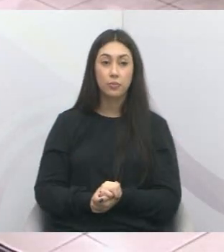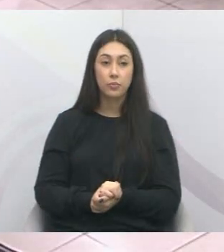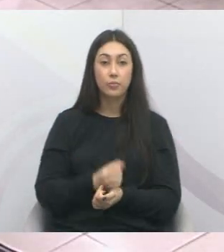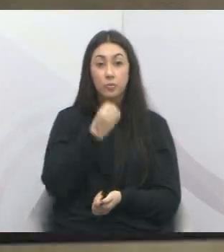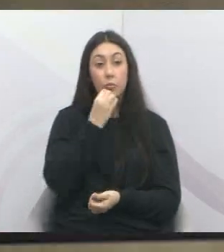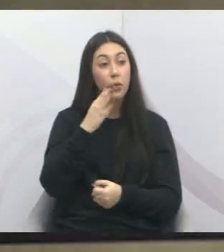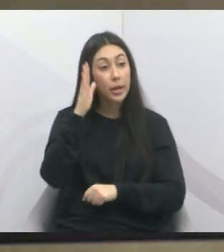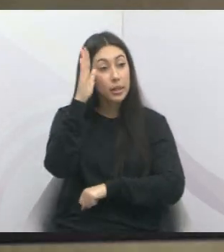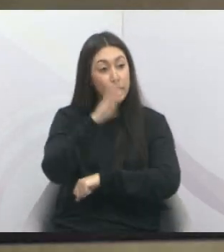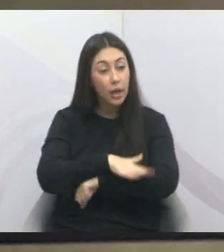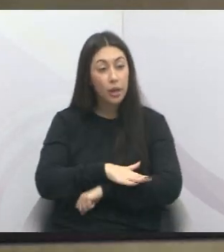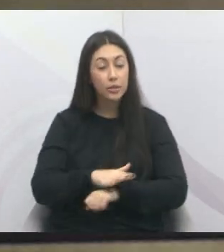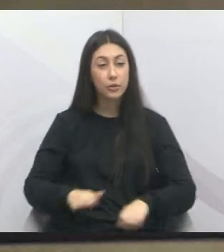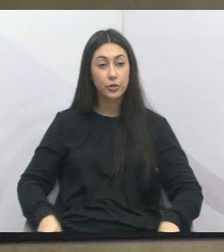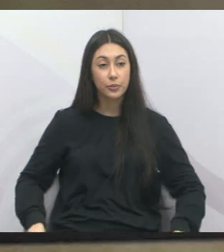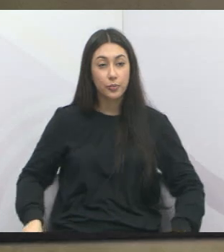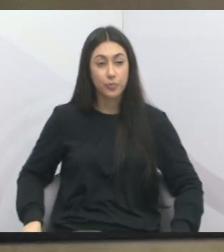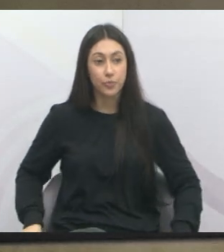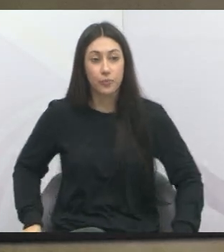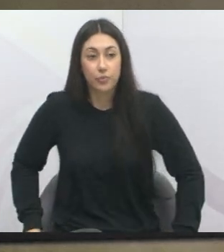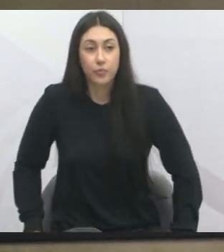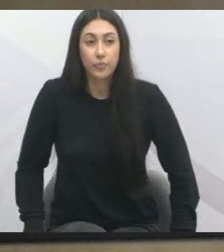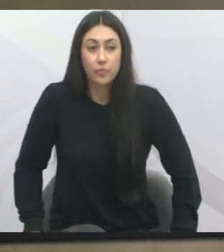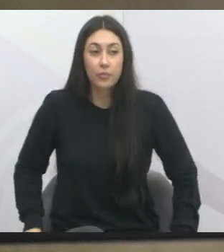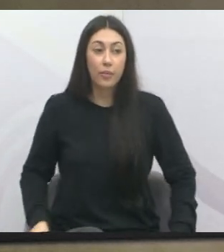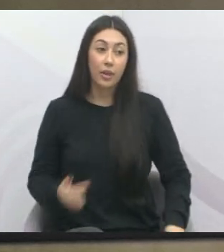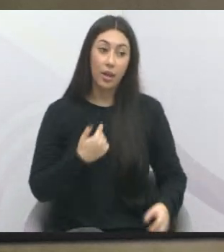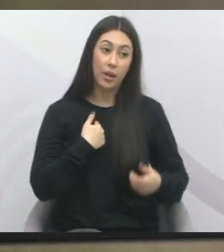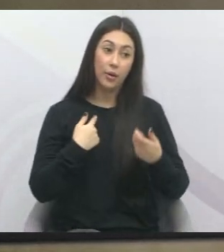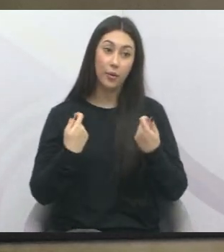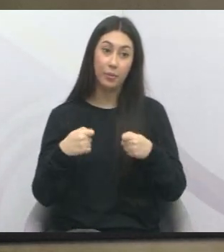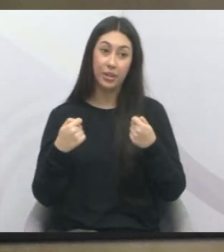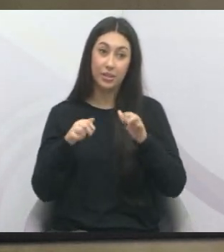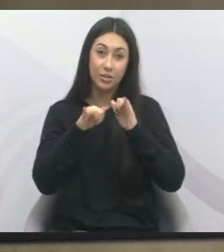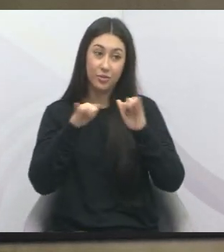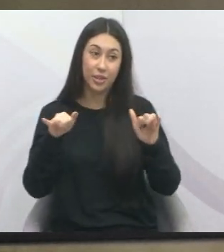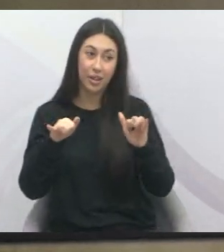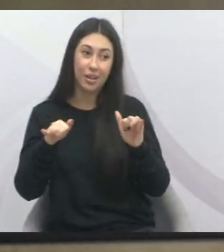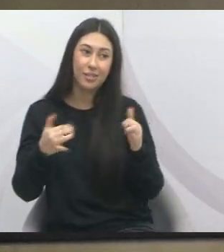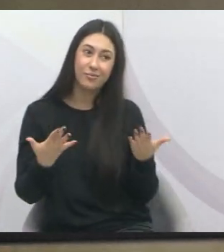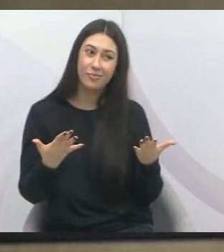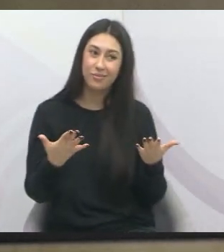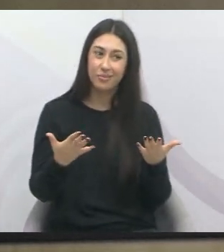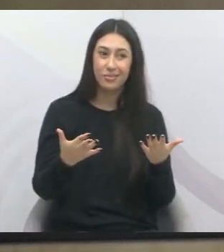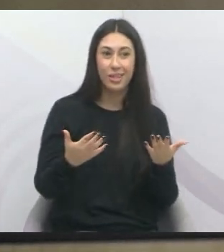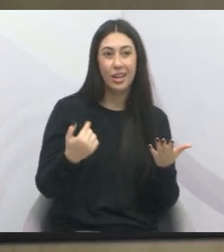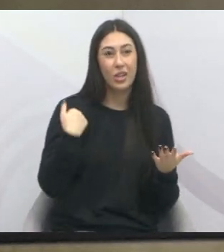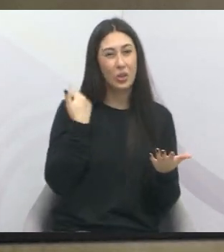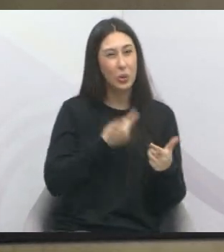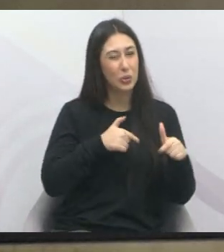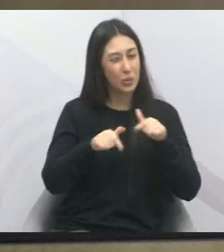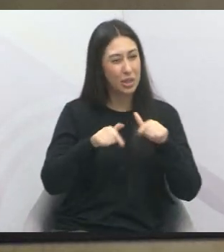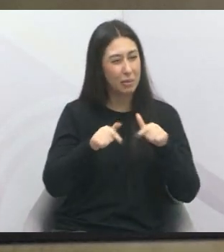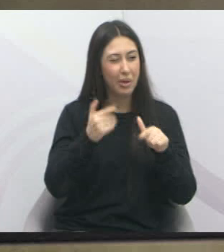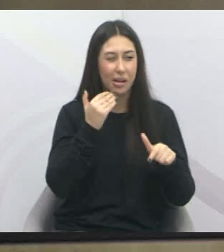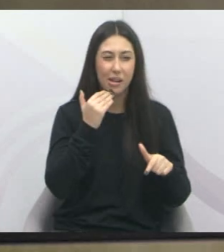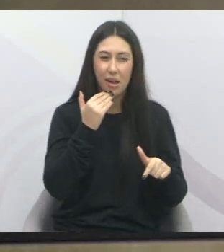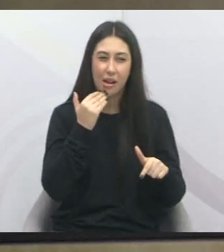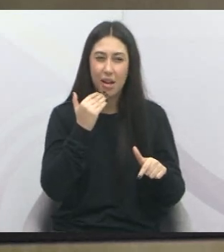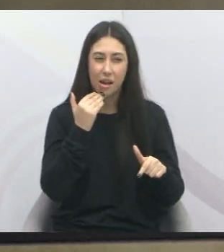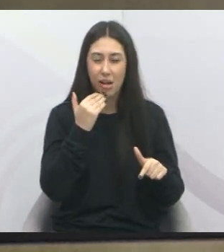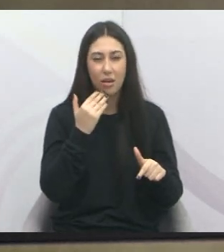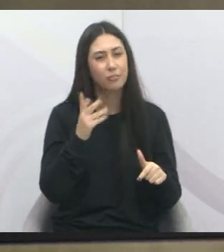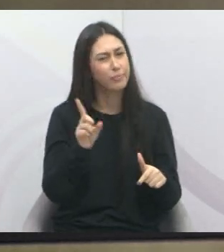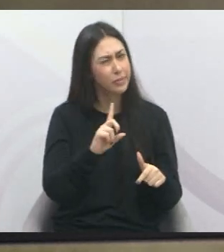Boa tarde, Roninha. Bom, eu vou ser obrigada a discordar com você quando você fala que a gente está sucateando, né? Porque, na